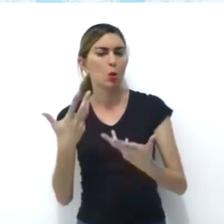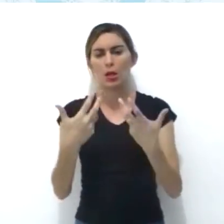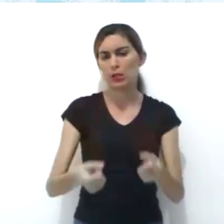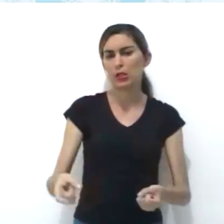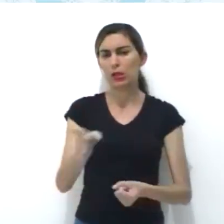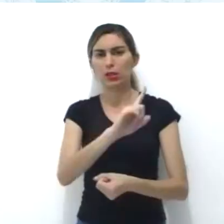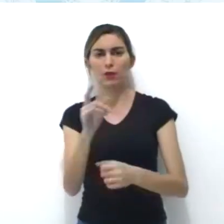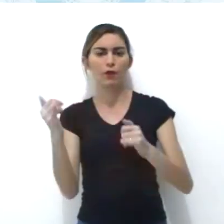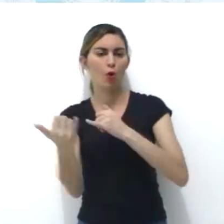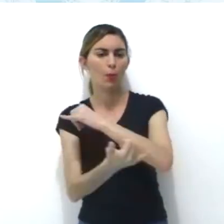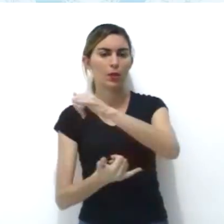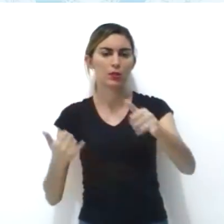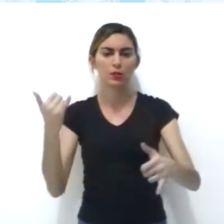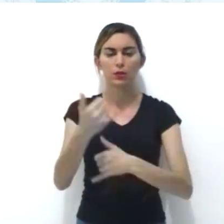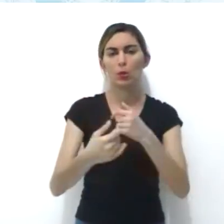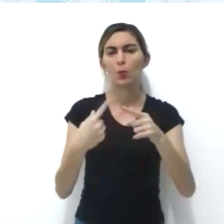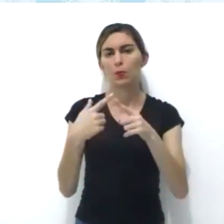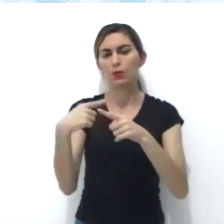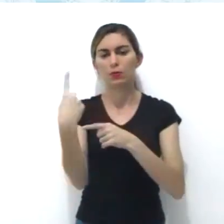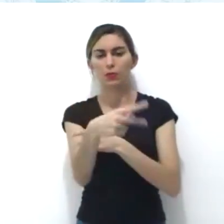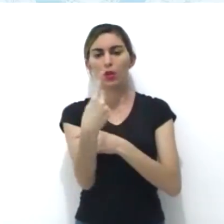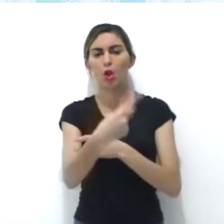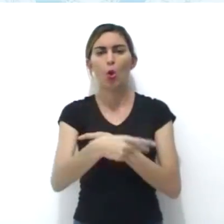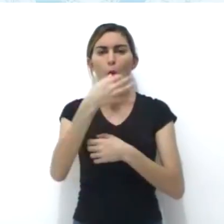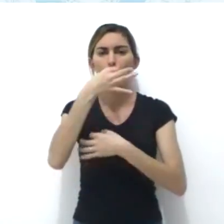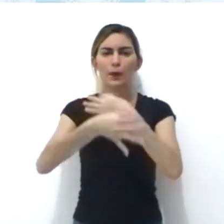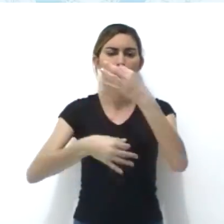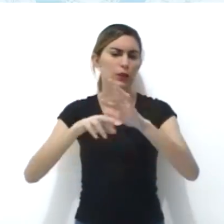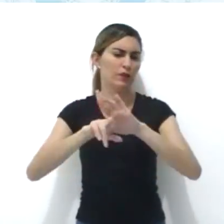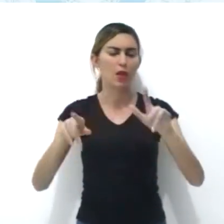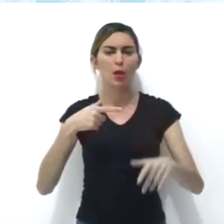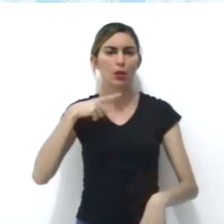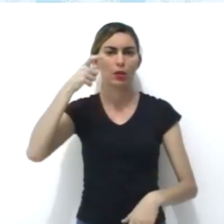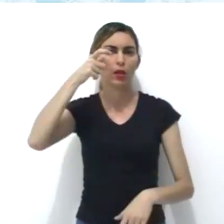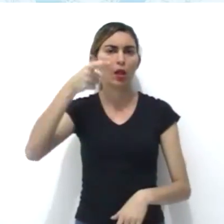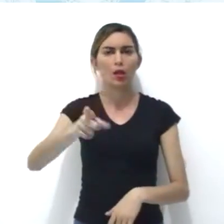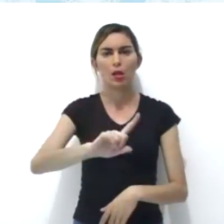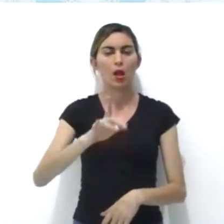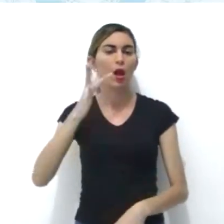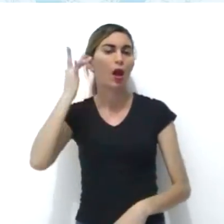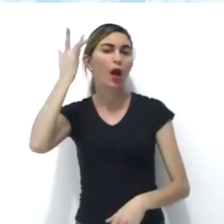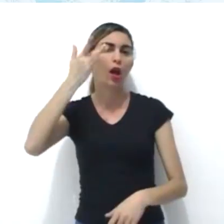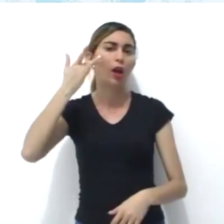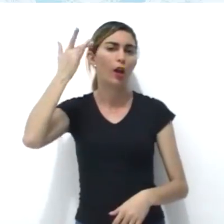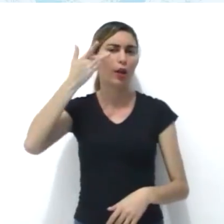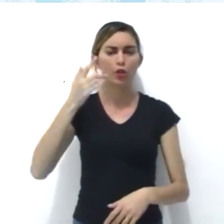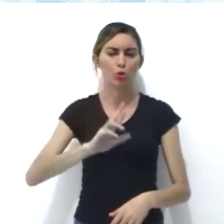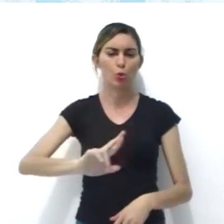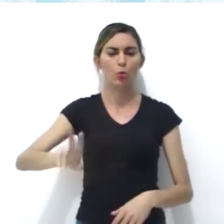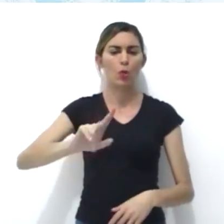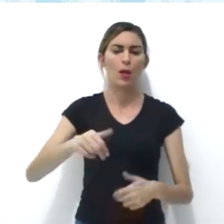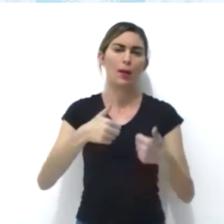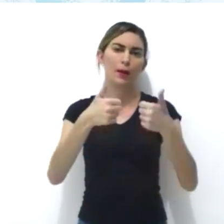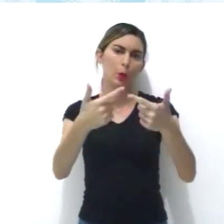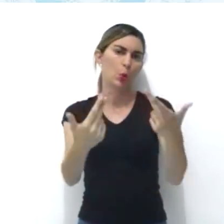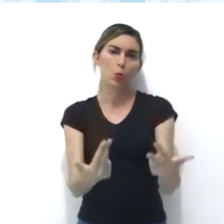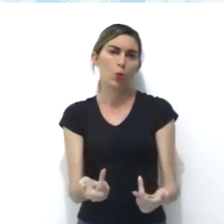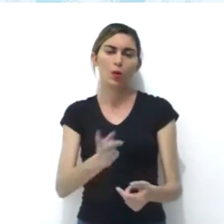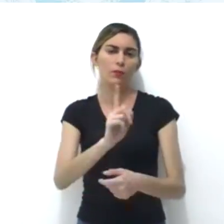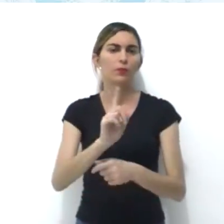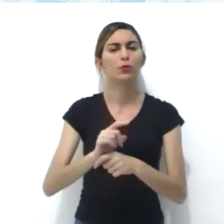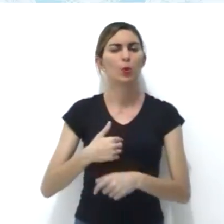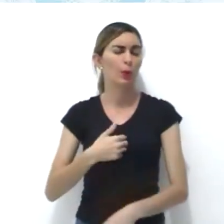eles não aceitam uma informação, porque para eles, né, não foi interessante, ou achou que não era tão